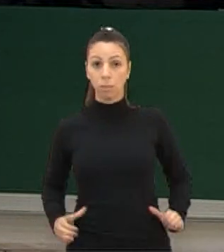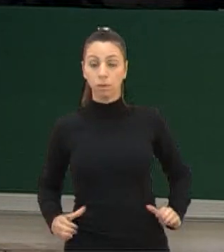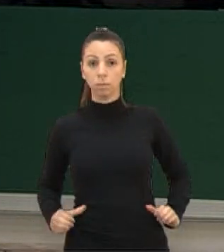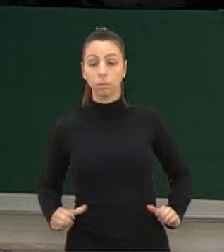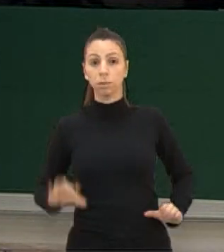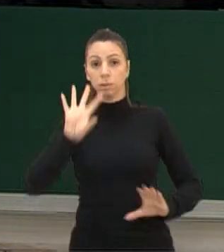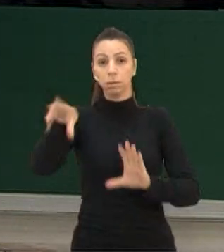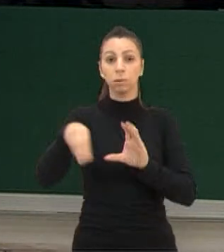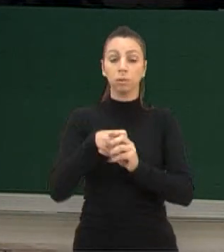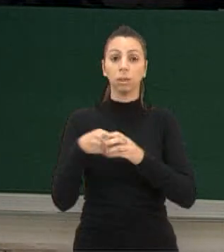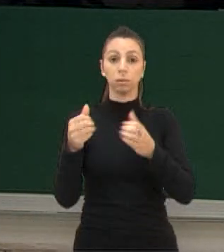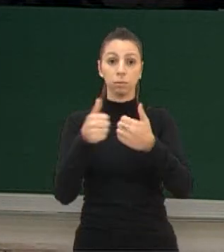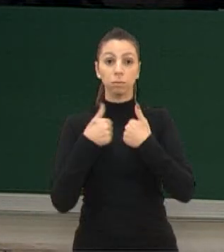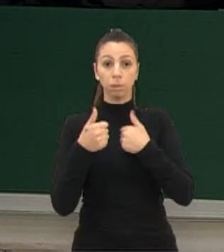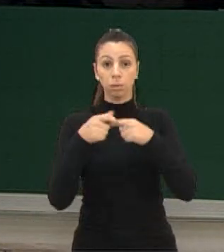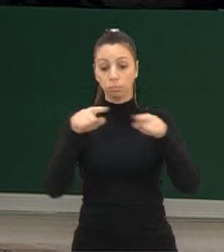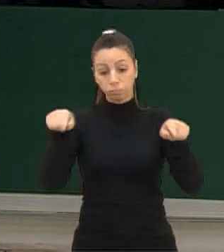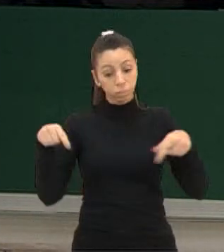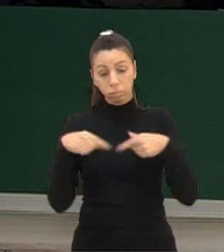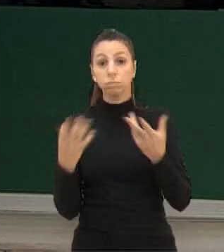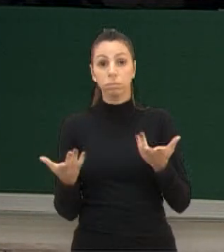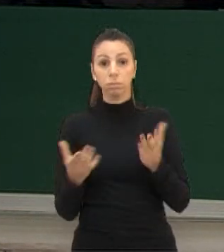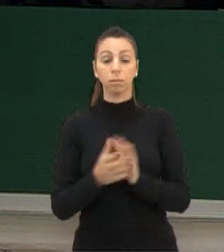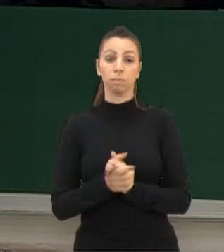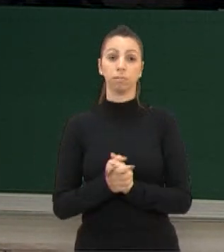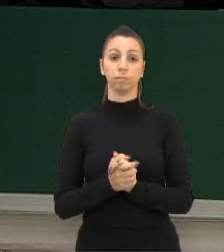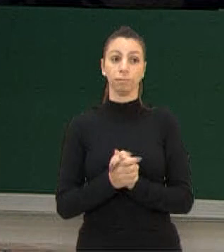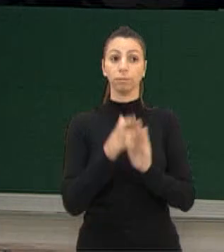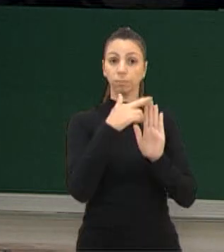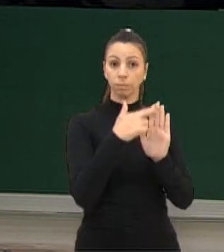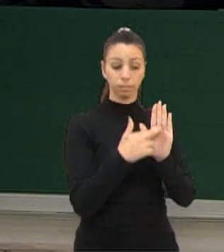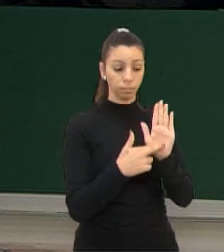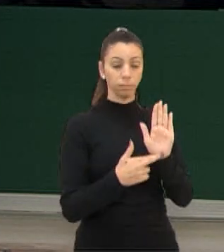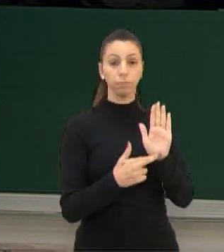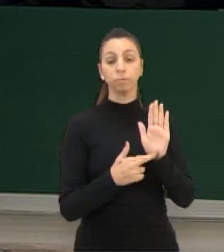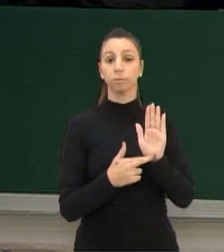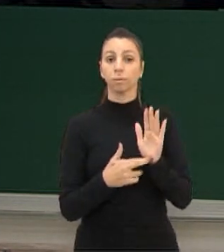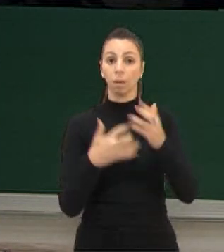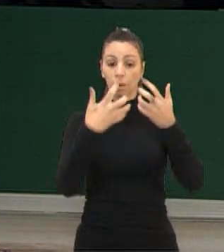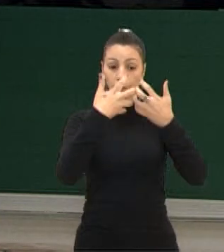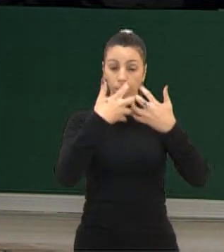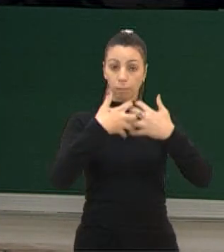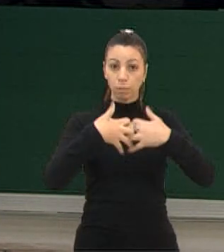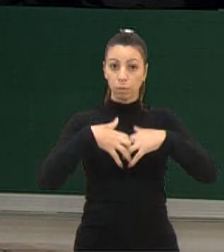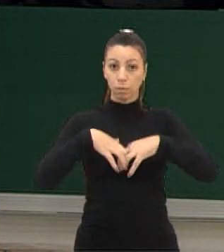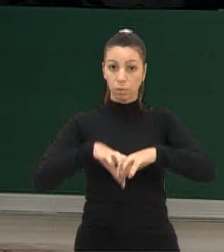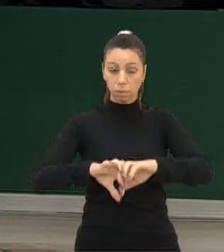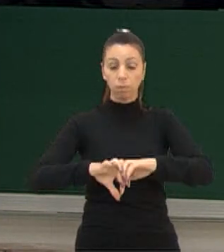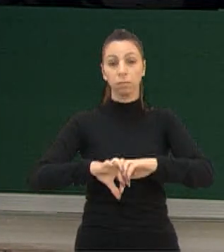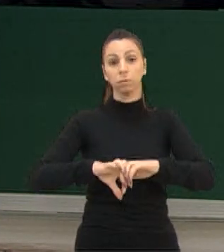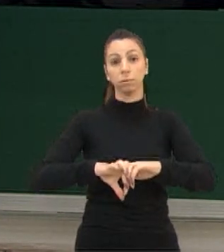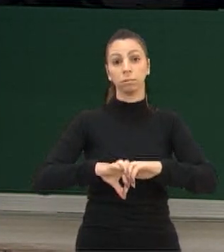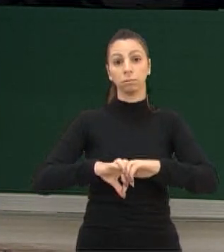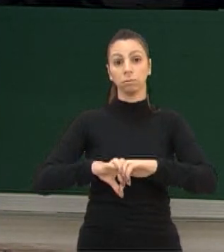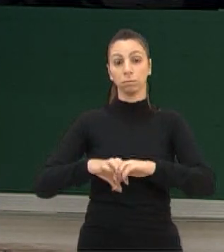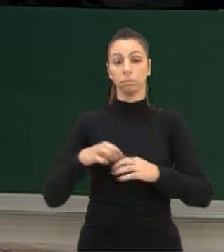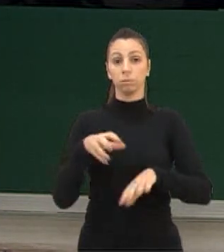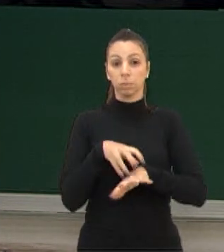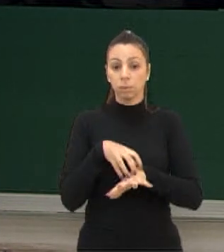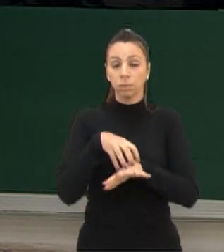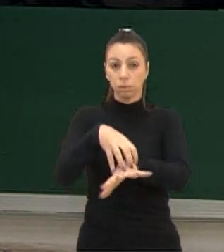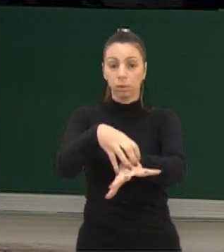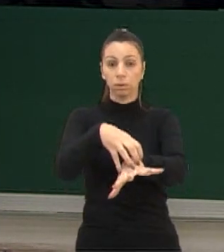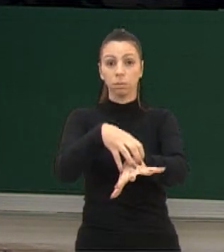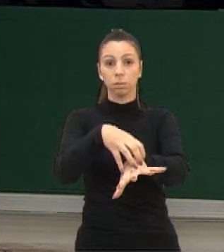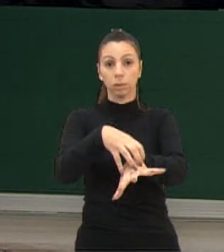dentro daquele ambiente, né? Todas as funções que ele cumpre, do transporte, da educação, da